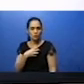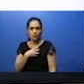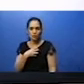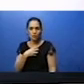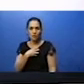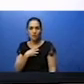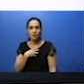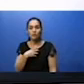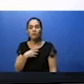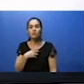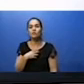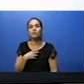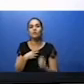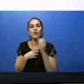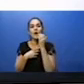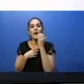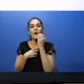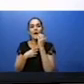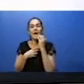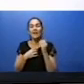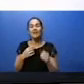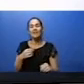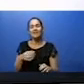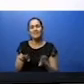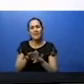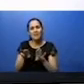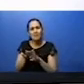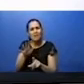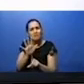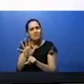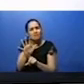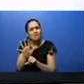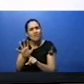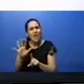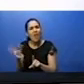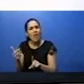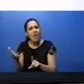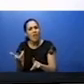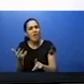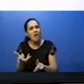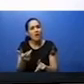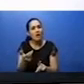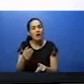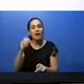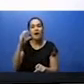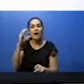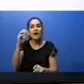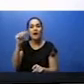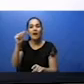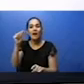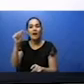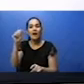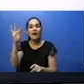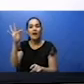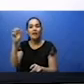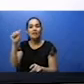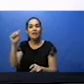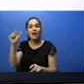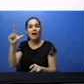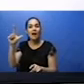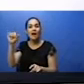a velocidade, que são os catalisadores. Então, os catalisadores, eles são substâncias que são adicionadas ao